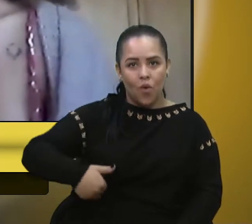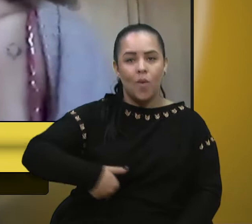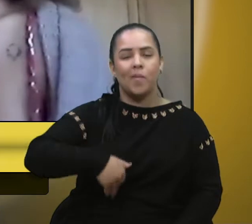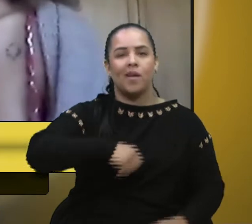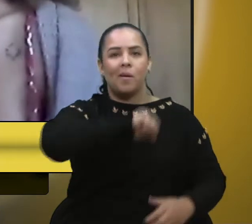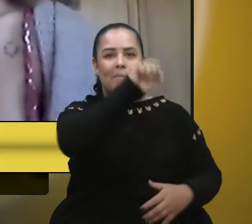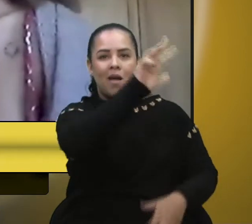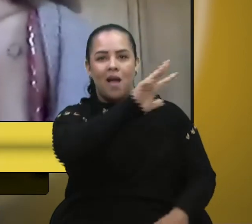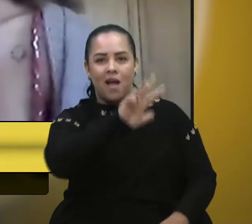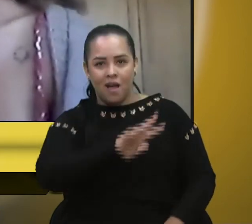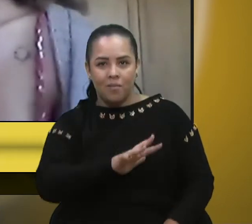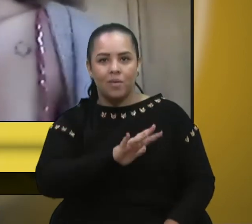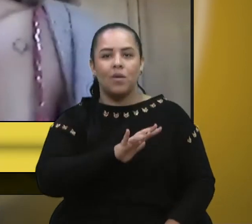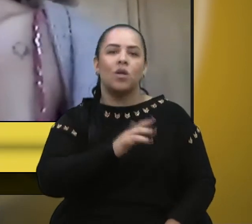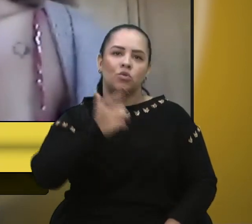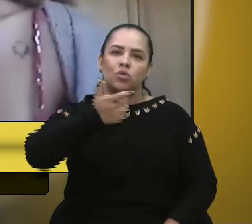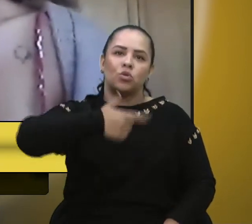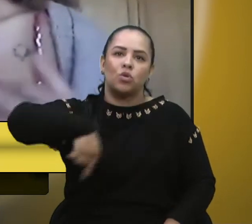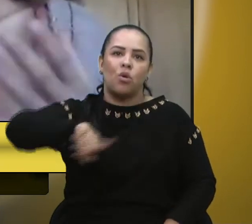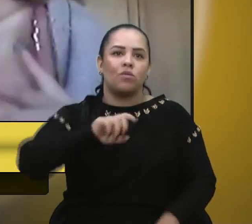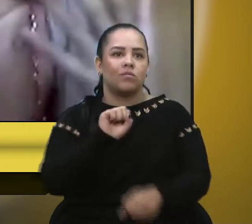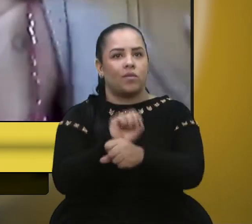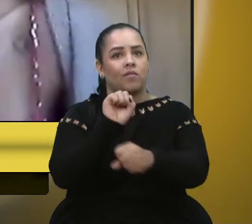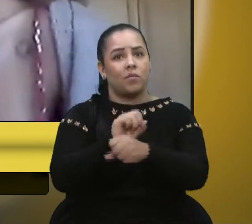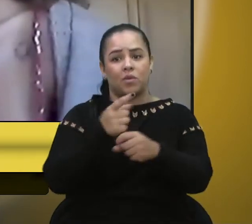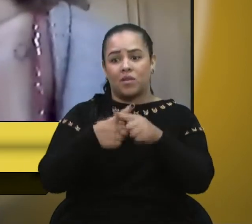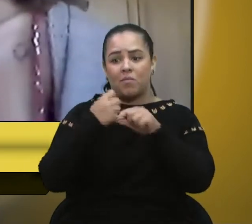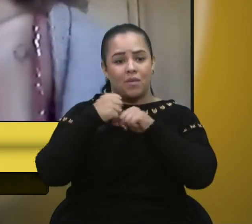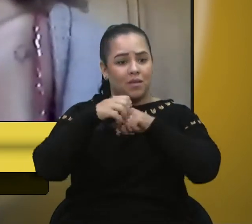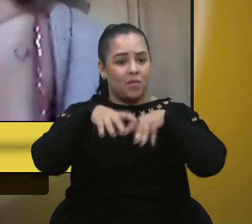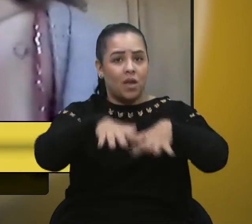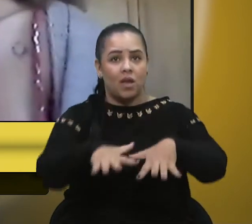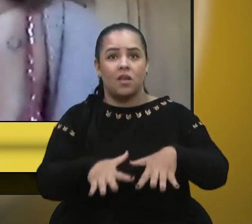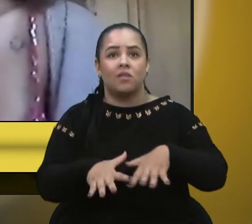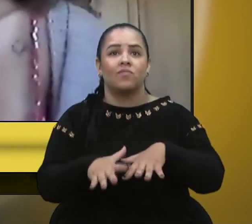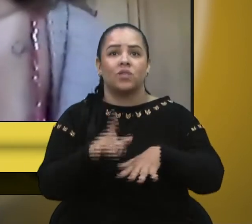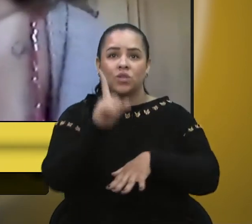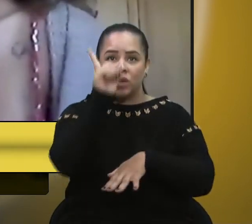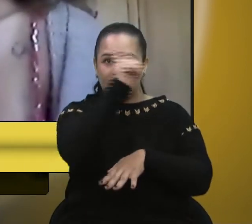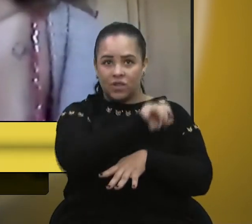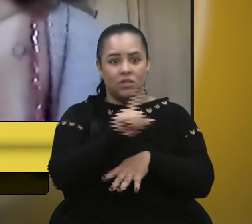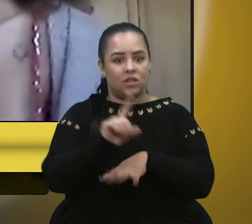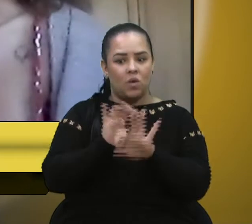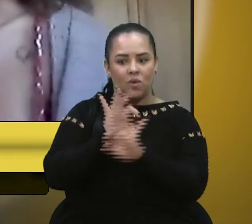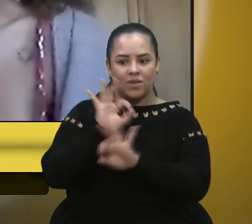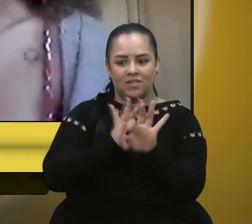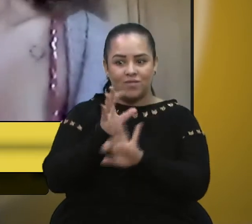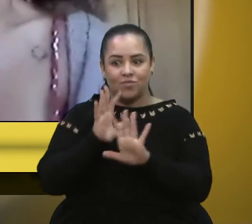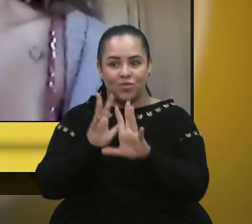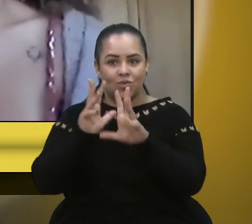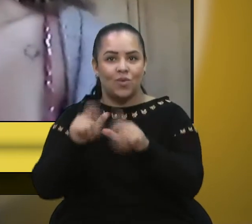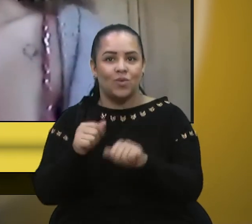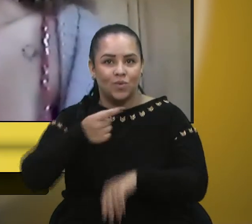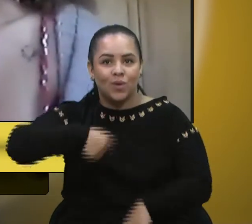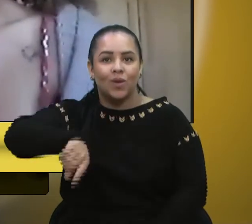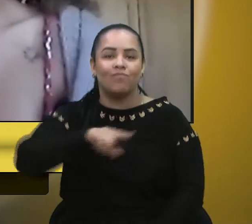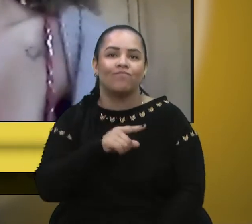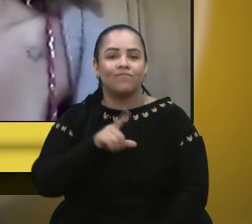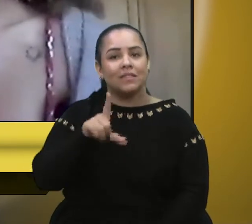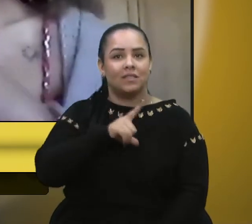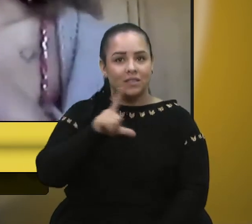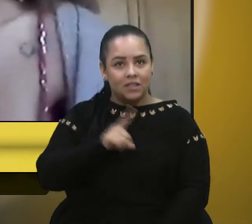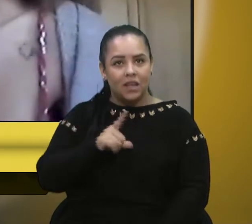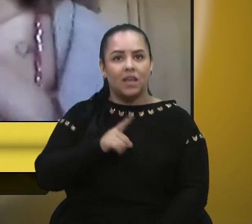que todos nós esperávamos, até porque a questão da pandemia não estava no planejamento de nenhum de nós, né? Nós temos